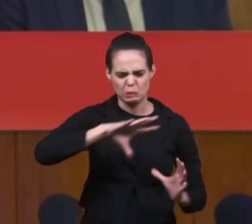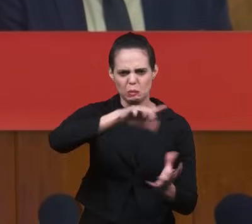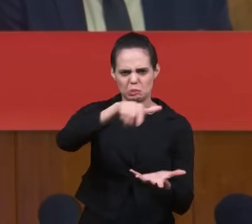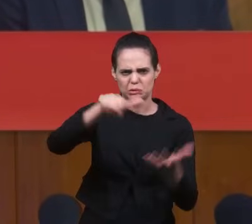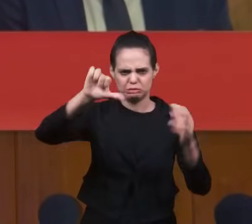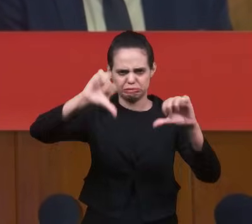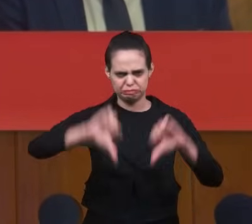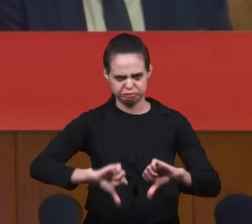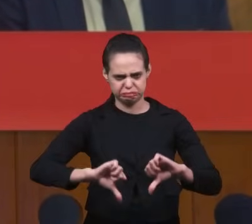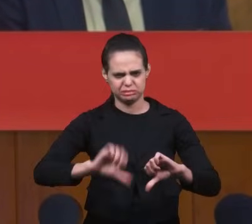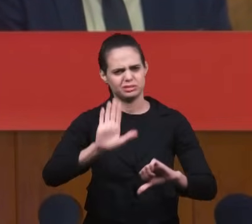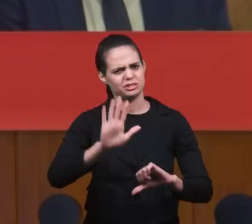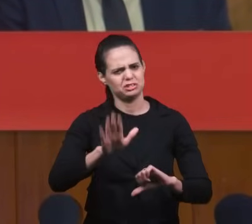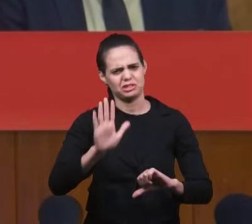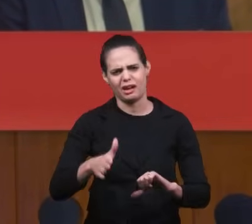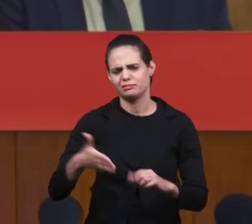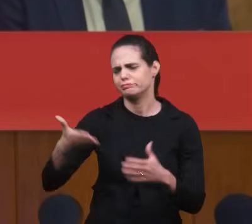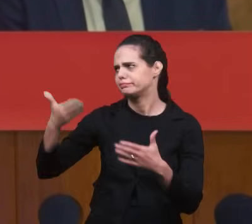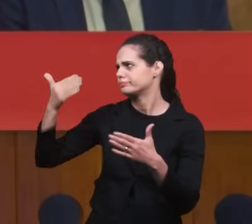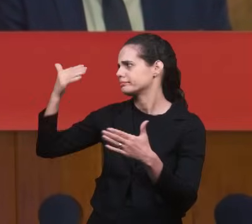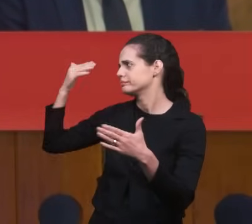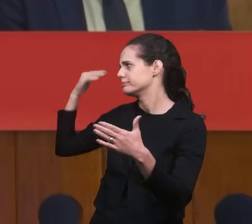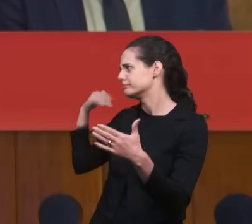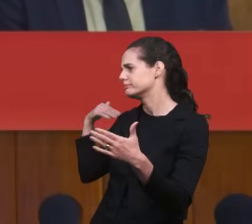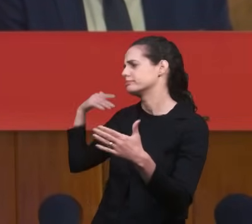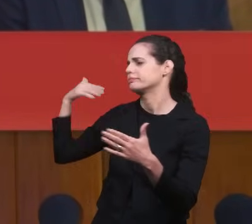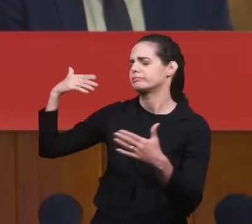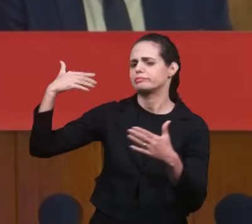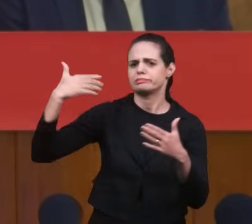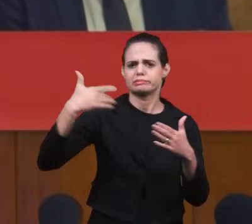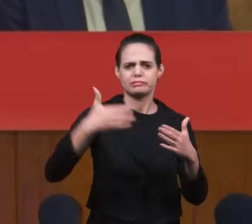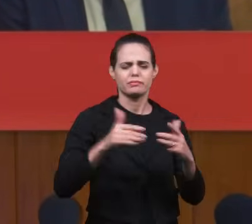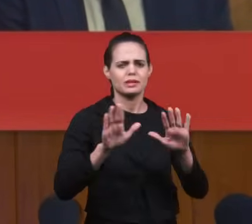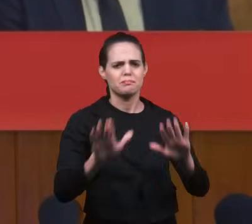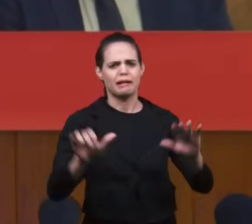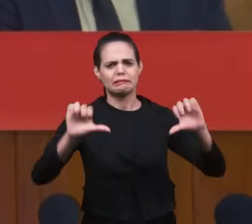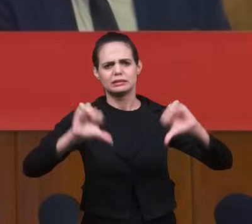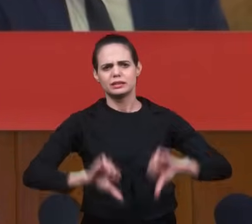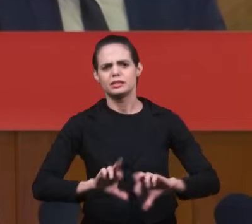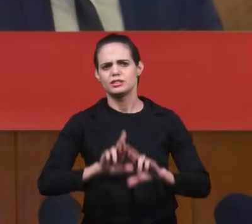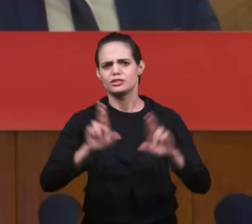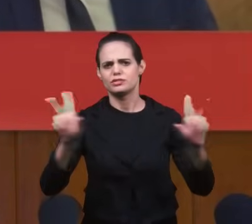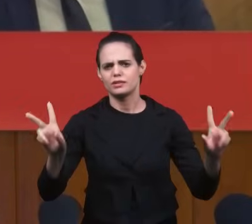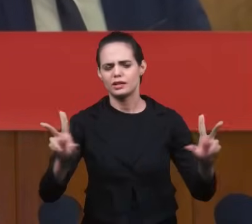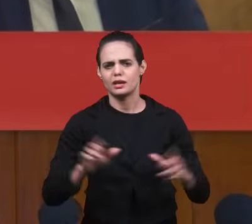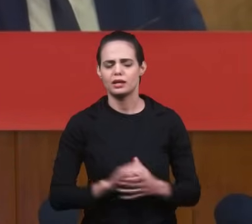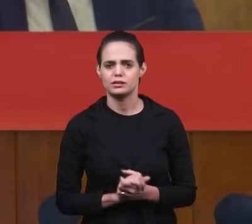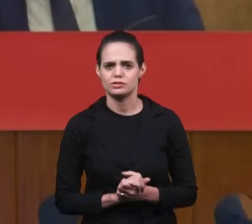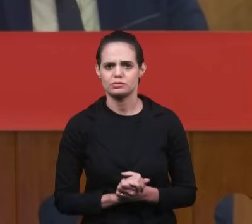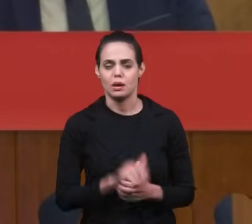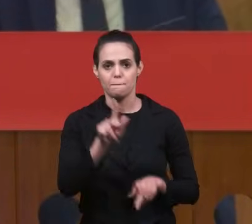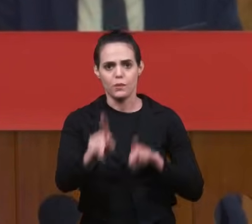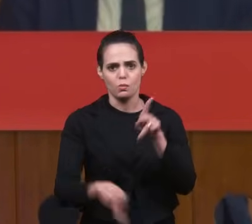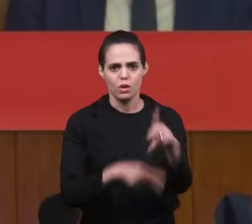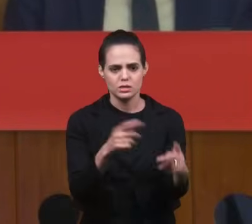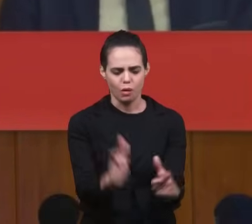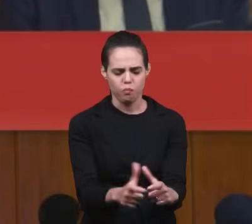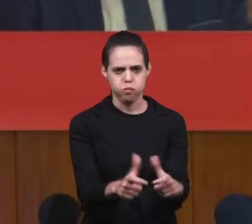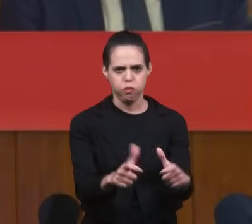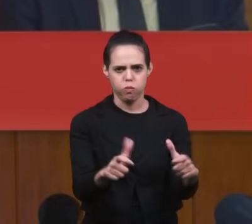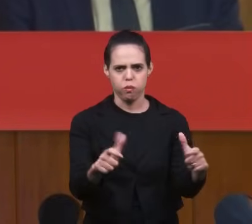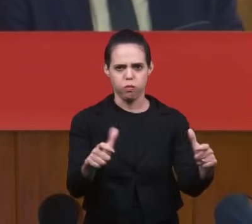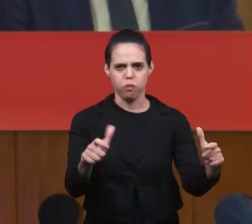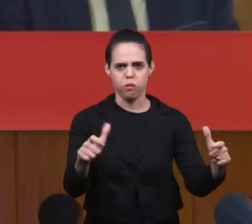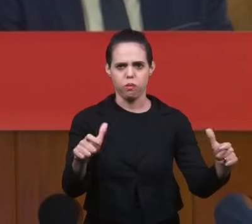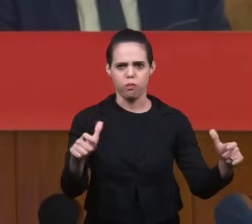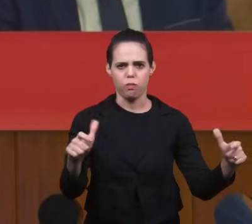Mas hoje nós temos uma crise diferente. O aumento da população, o descaso